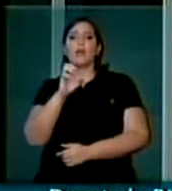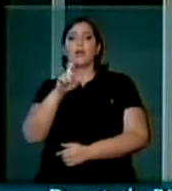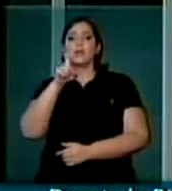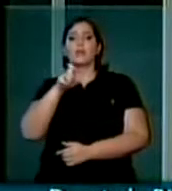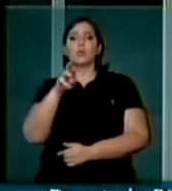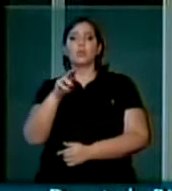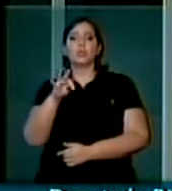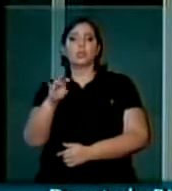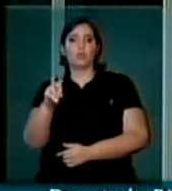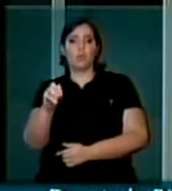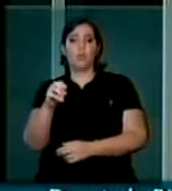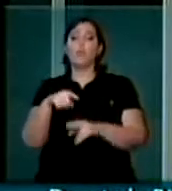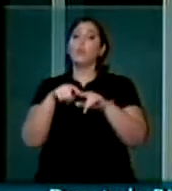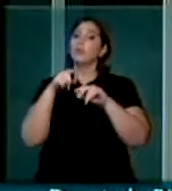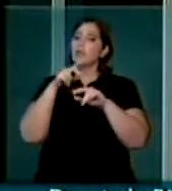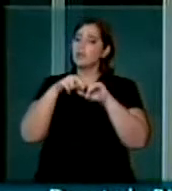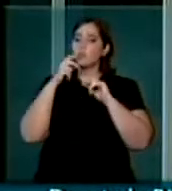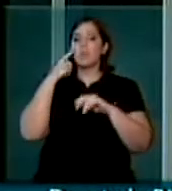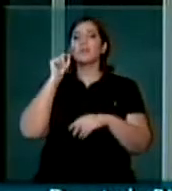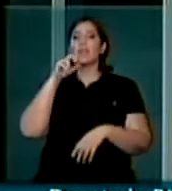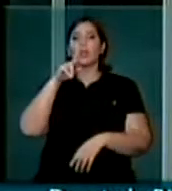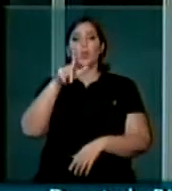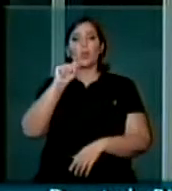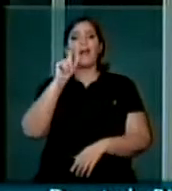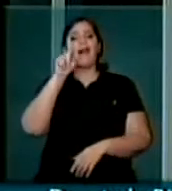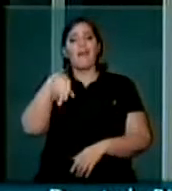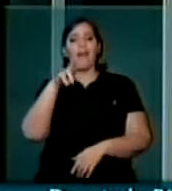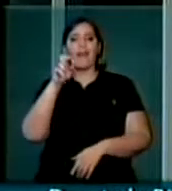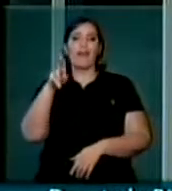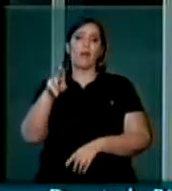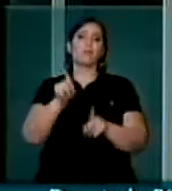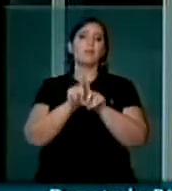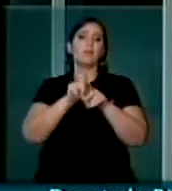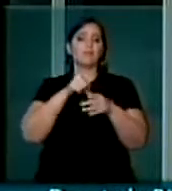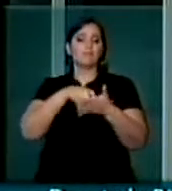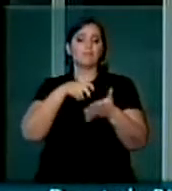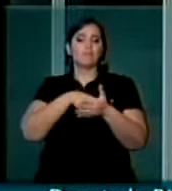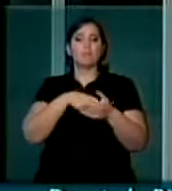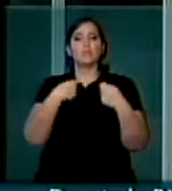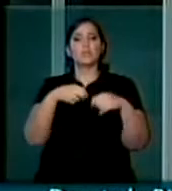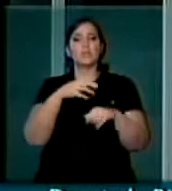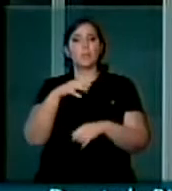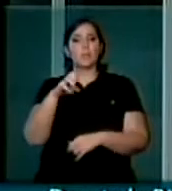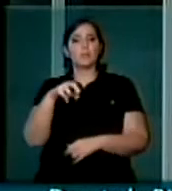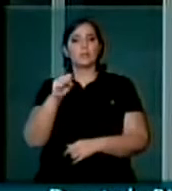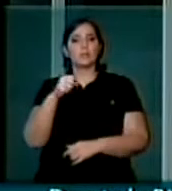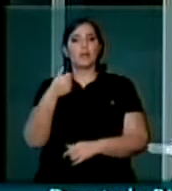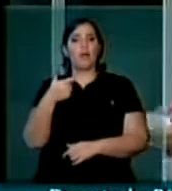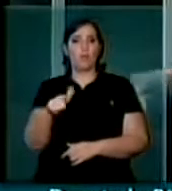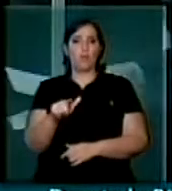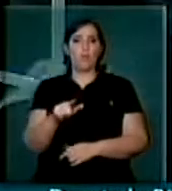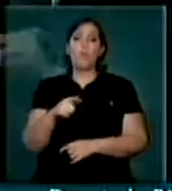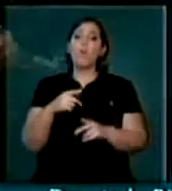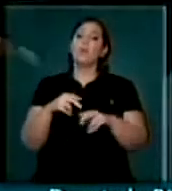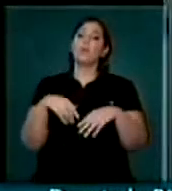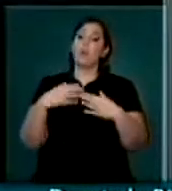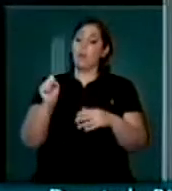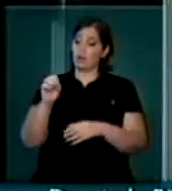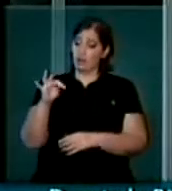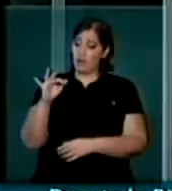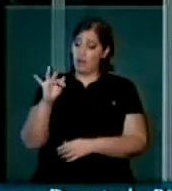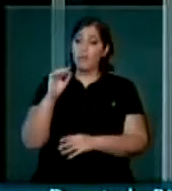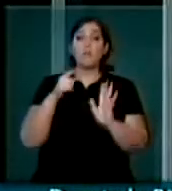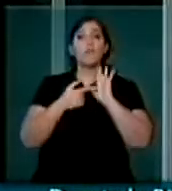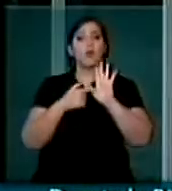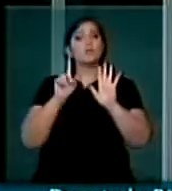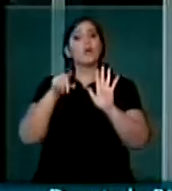certeza, qualifica Lula como réu do Mensalão. Os argumentos levados ao pleno do STF apontam exatamente isso. Como